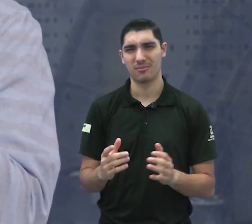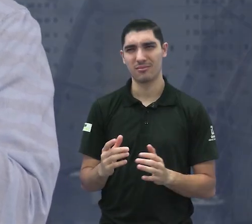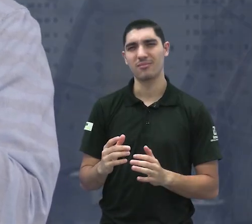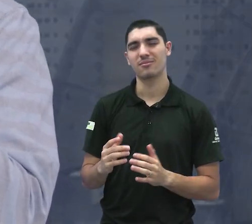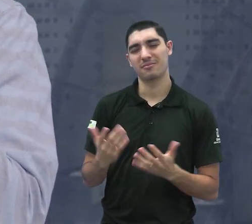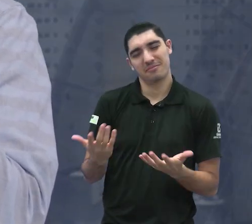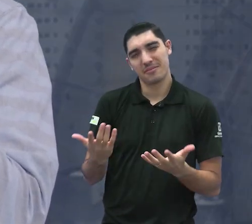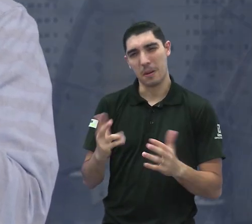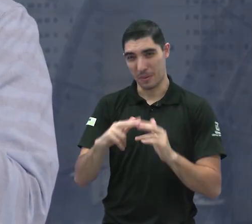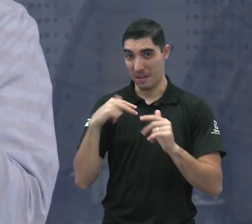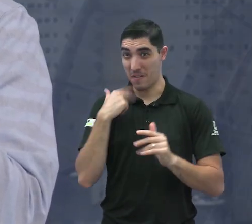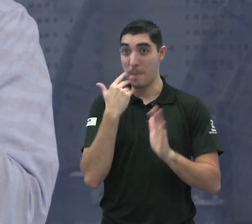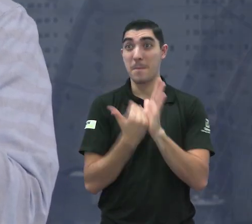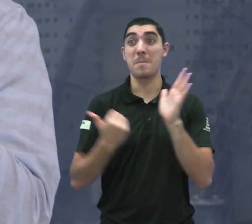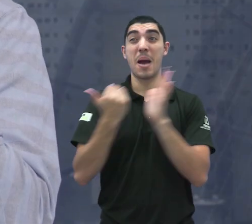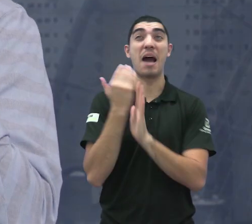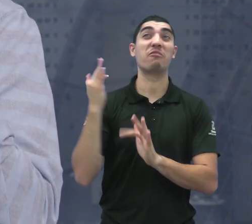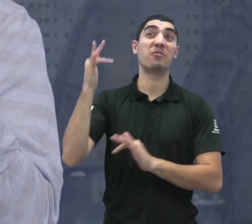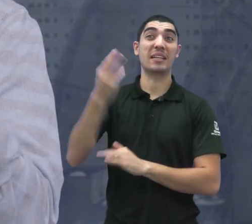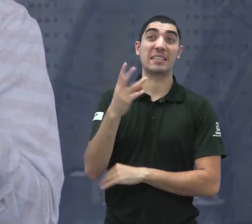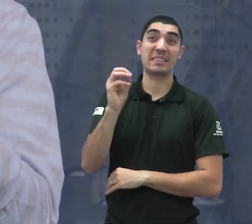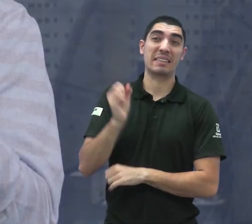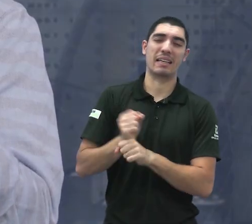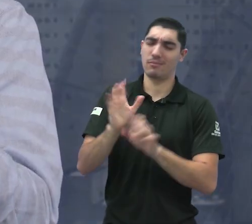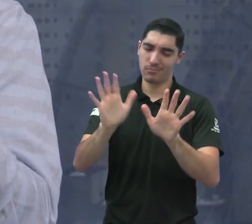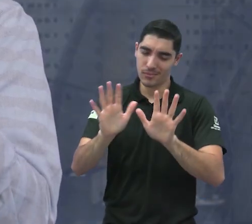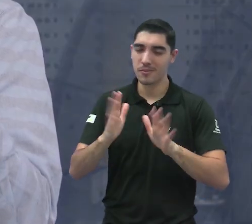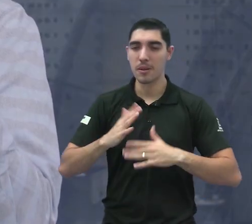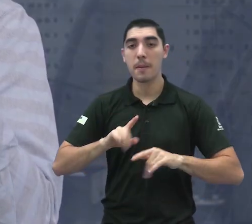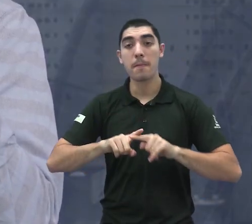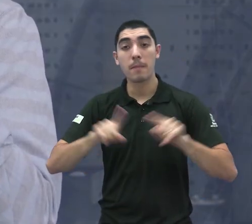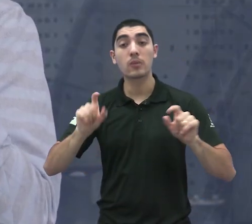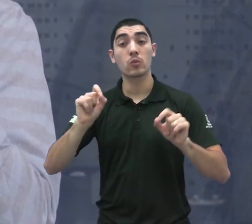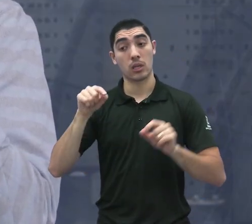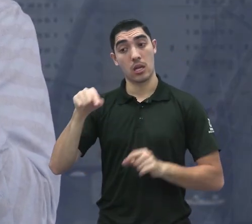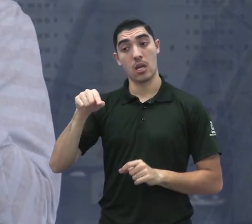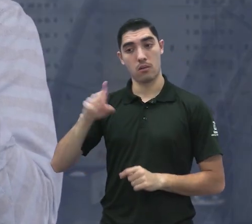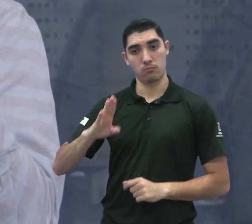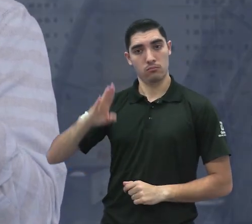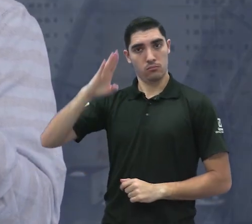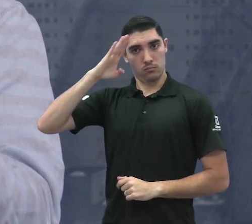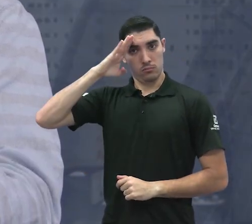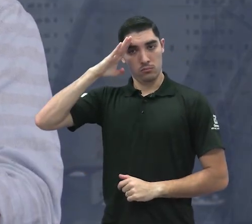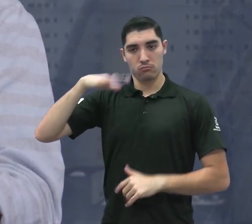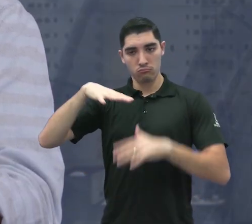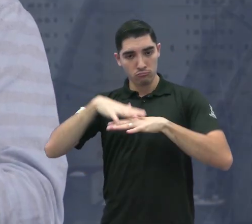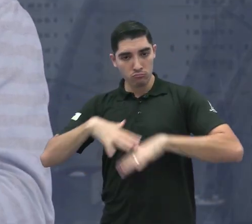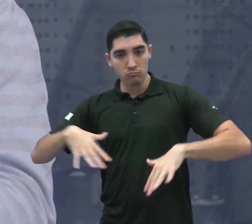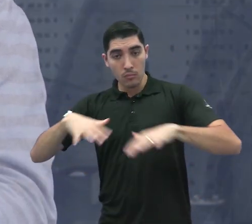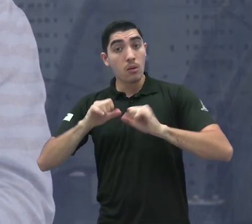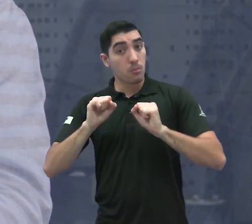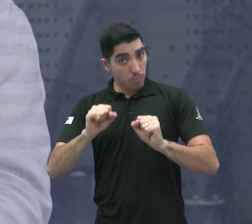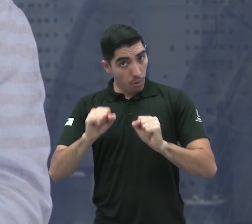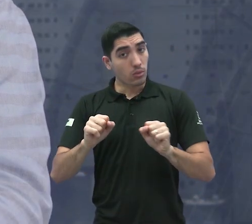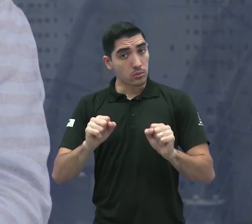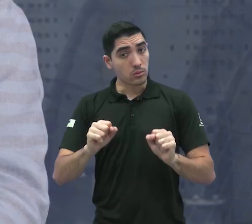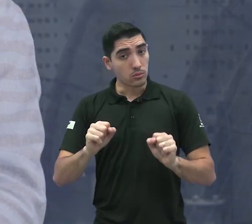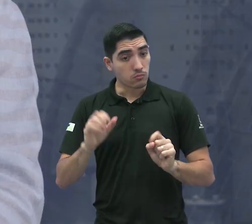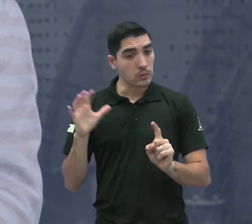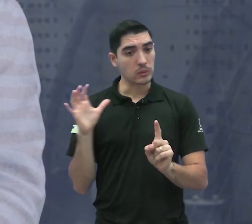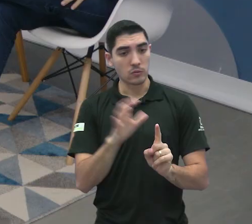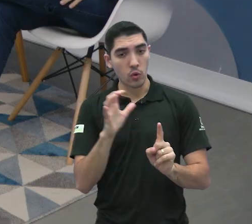qualquer forma, é interessante mostrar como o desenvolvimento militar pode afetar também positivamente o desenvolvimento do próprio